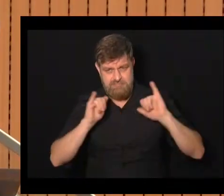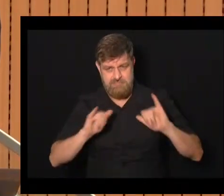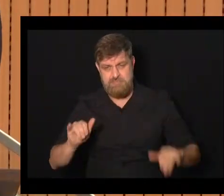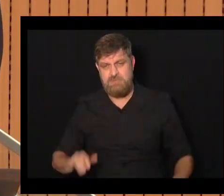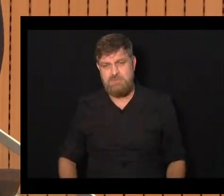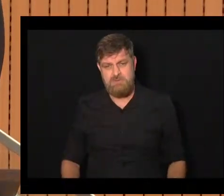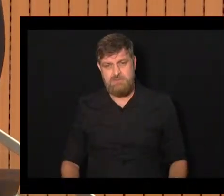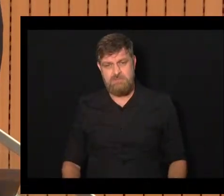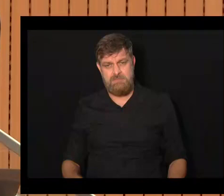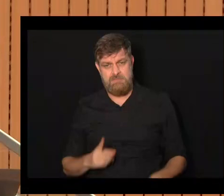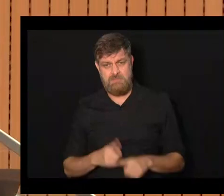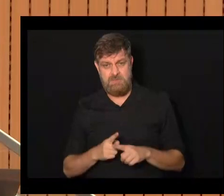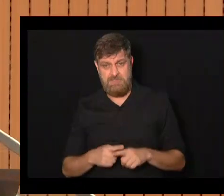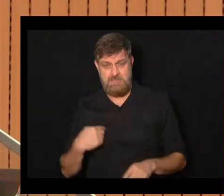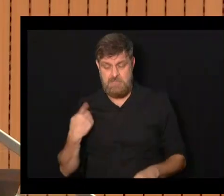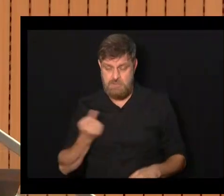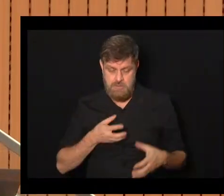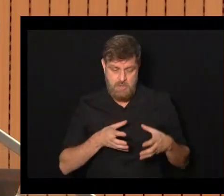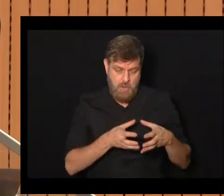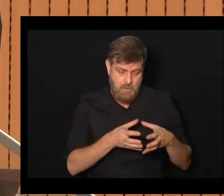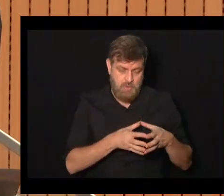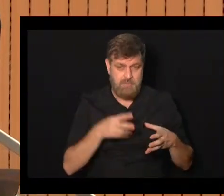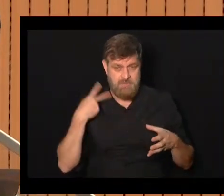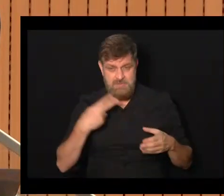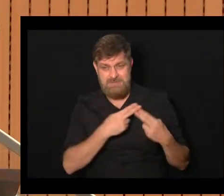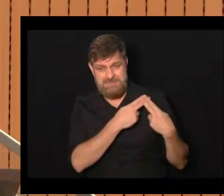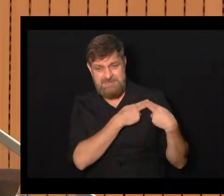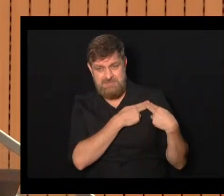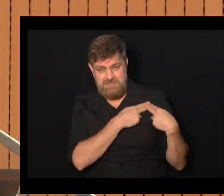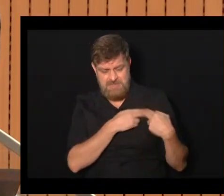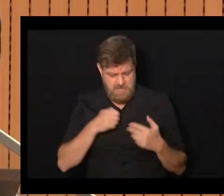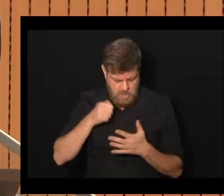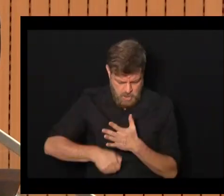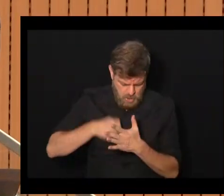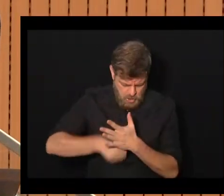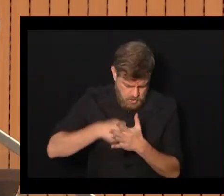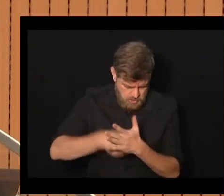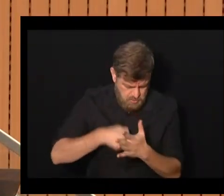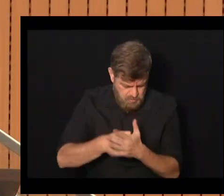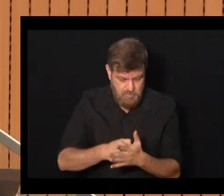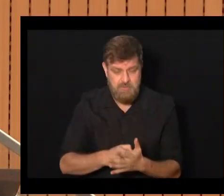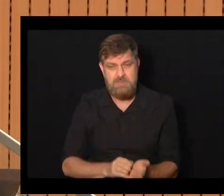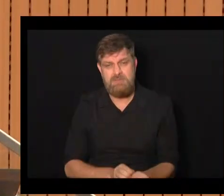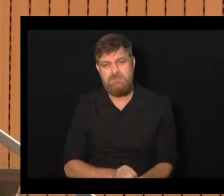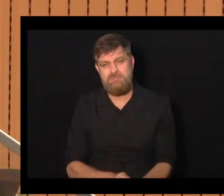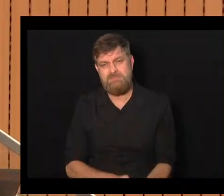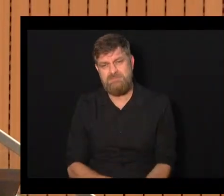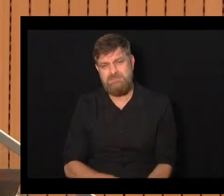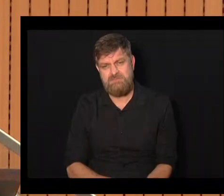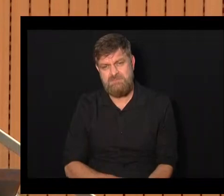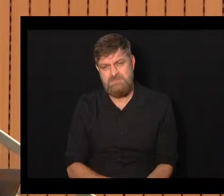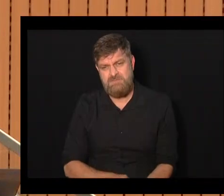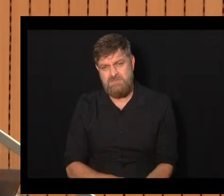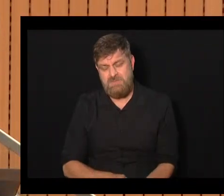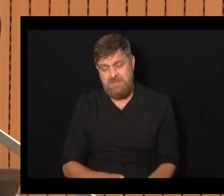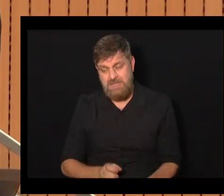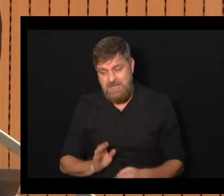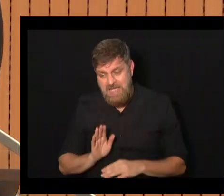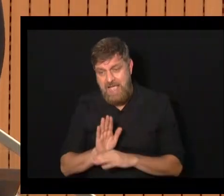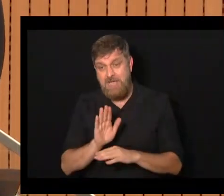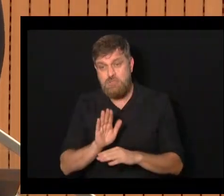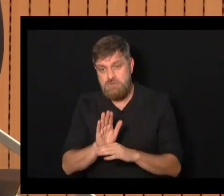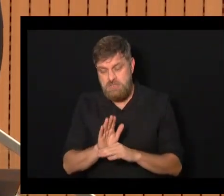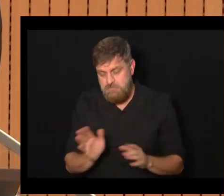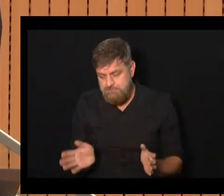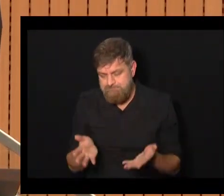esse trabalho, porque essa nossa comissão é uma comissão que levantou essa bandeira lutando e sendo